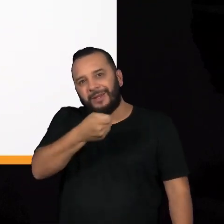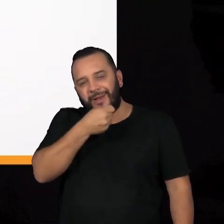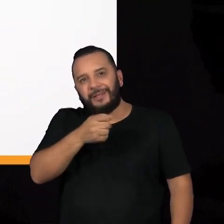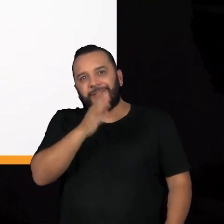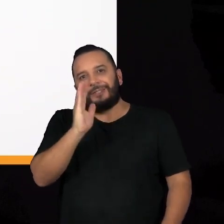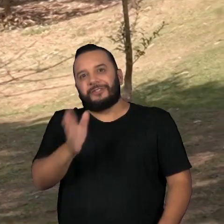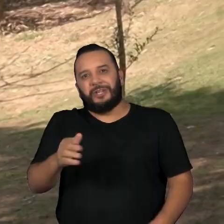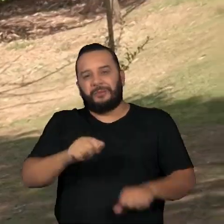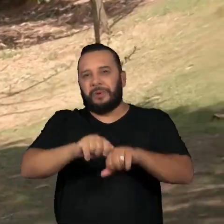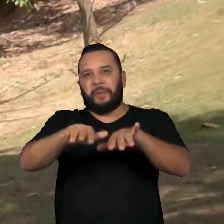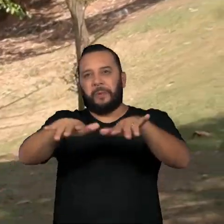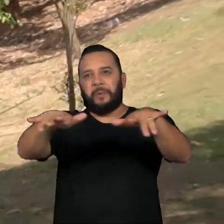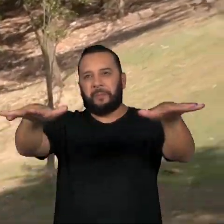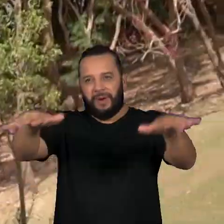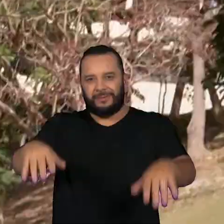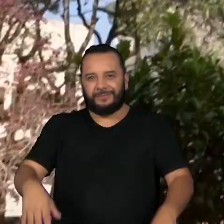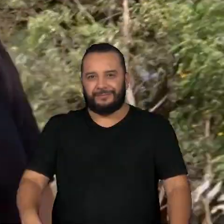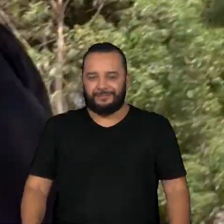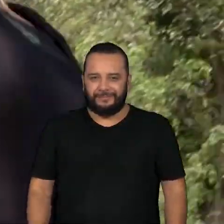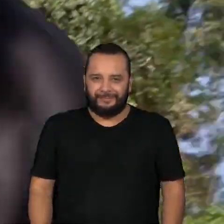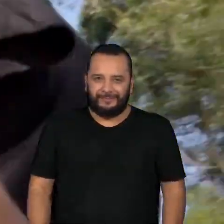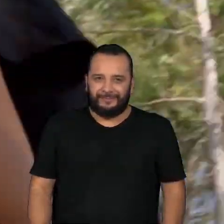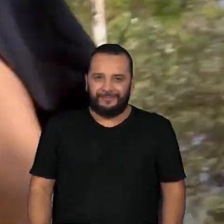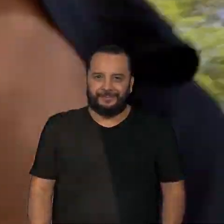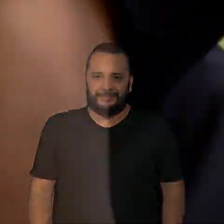isso reverberou.